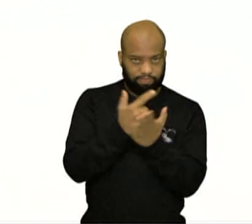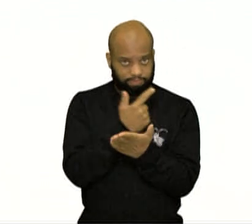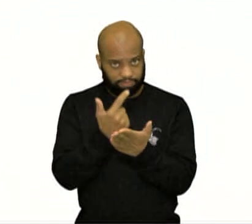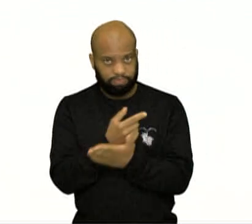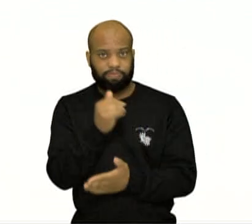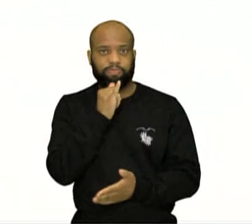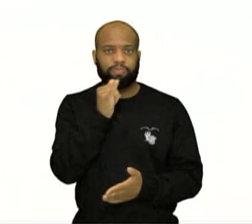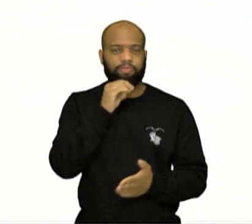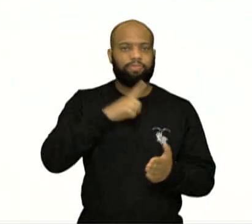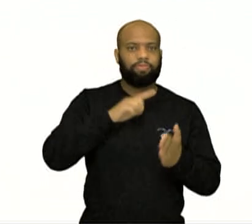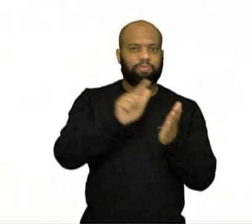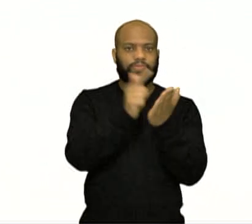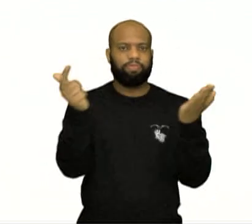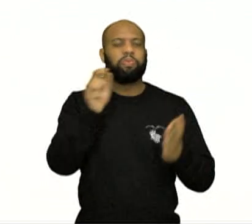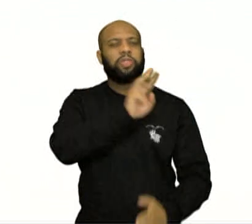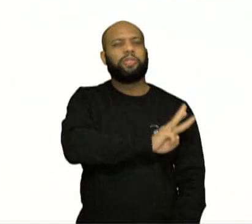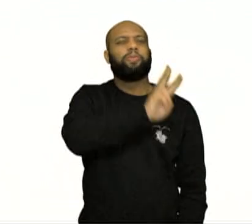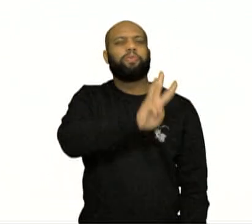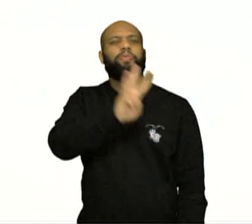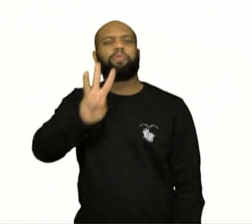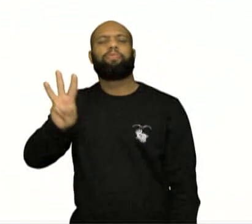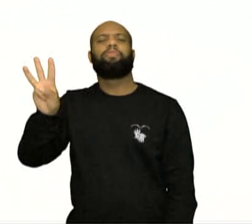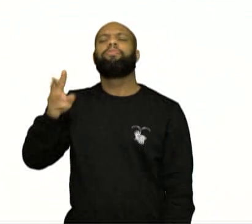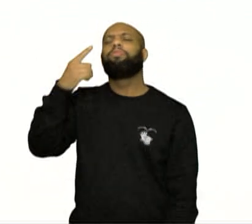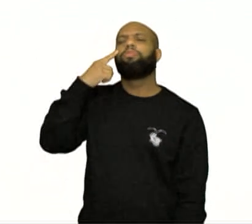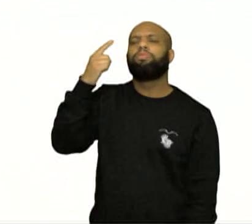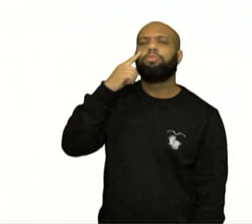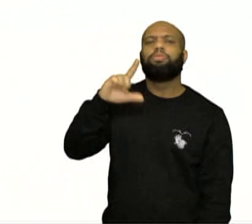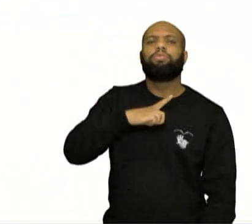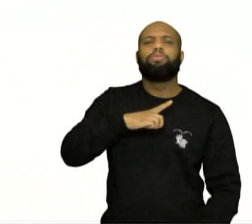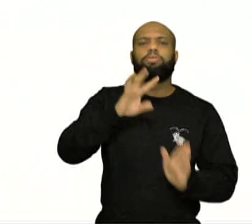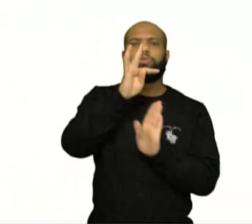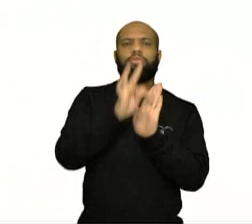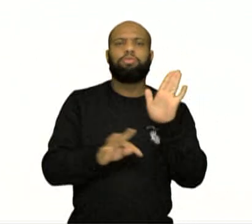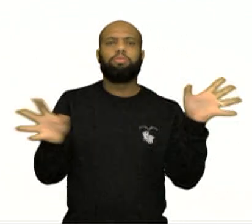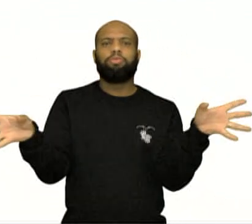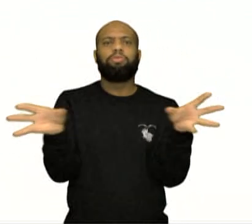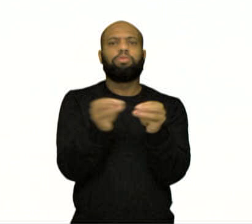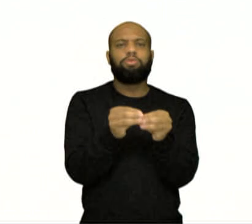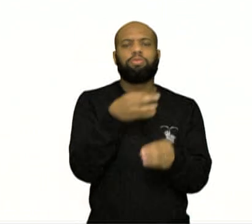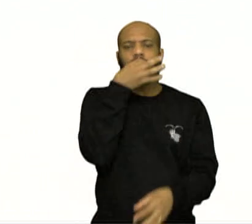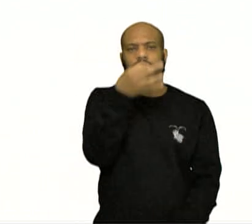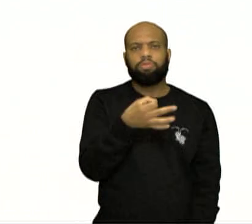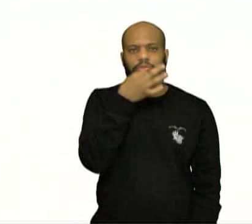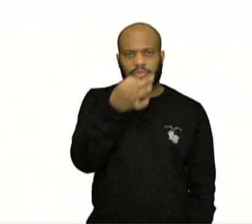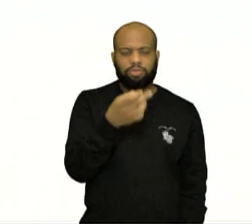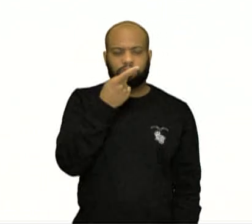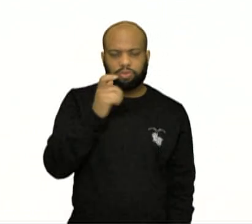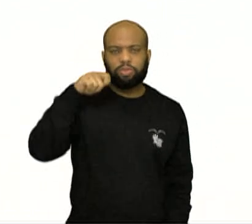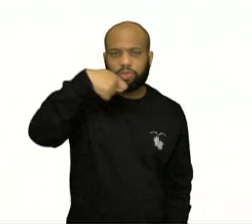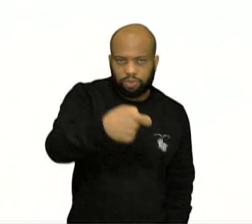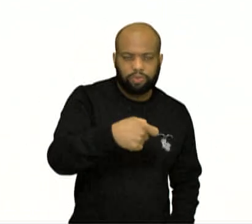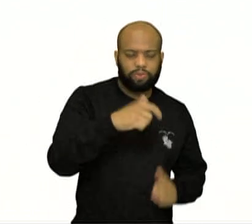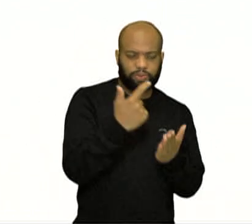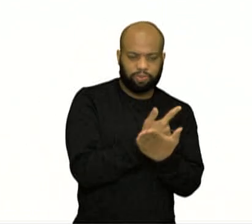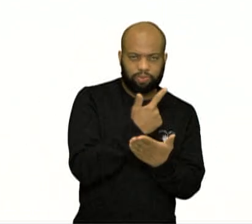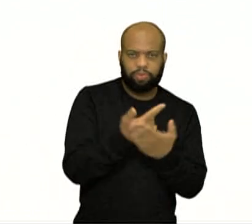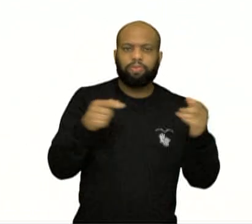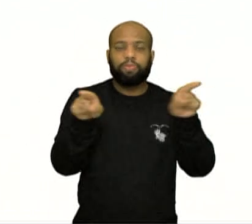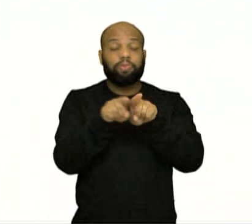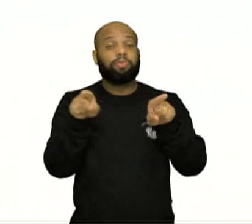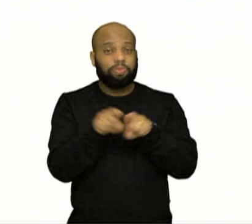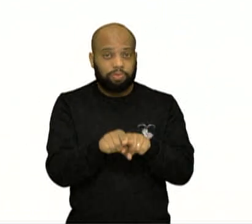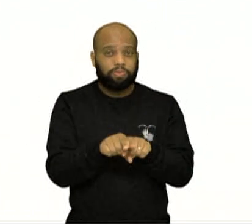lá e abriu o jornal, abriu o site e você encontra uma resenha. Alguém falando daquele livro, daquele jornal ou